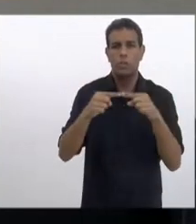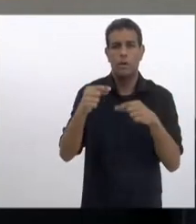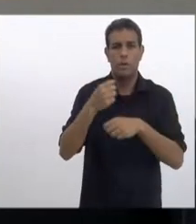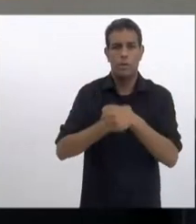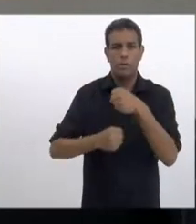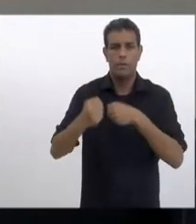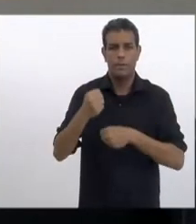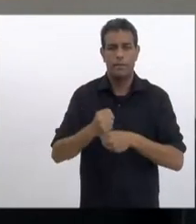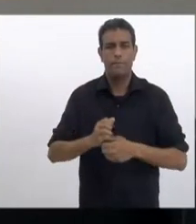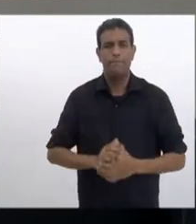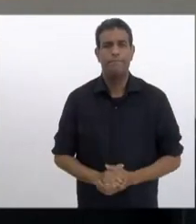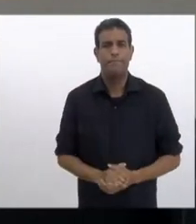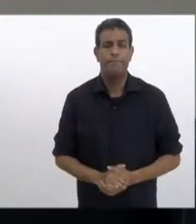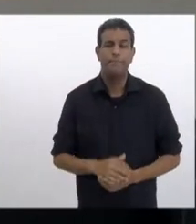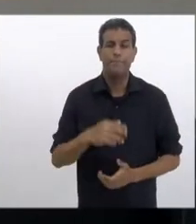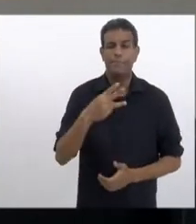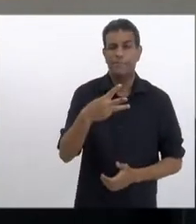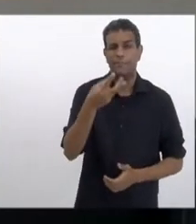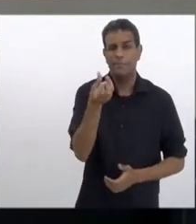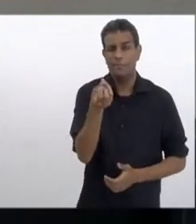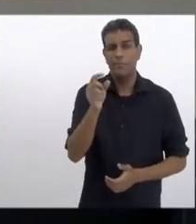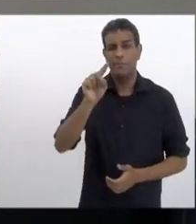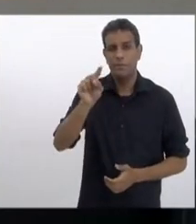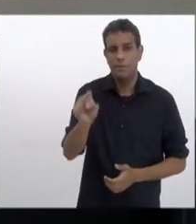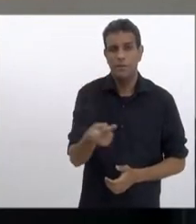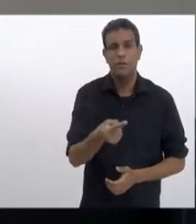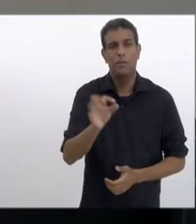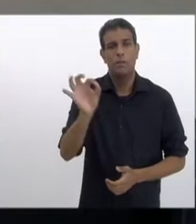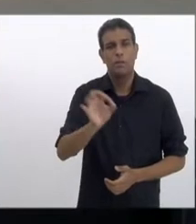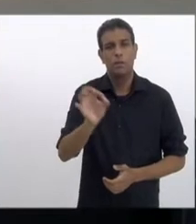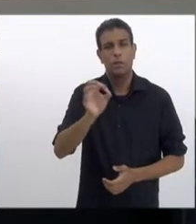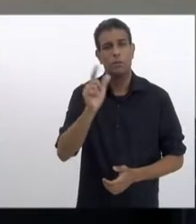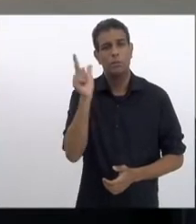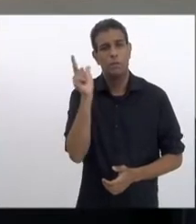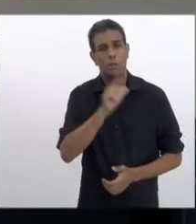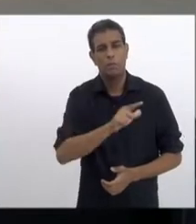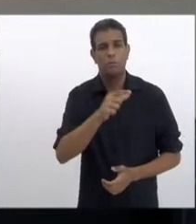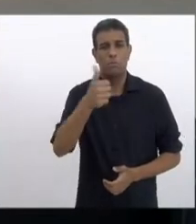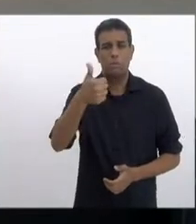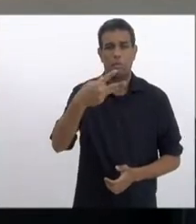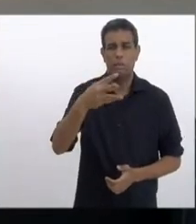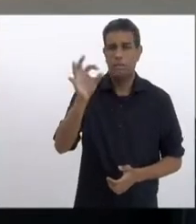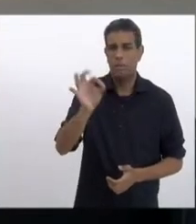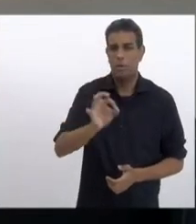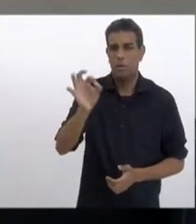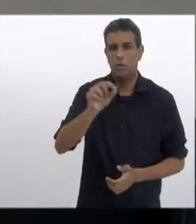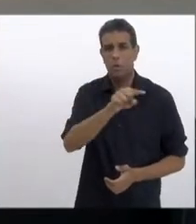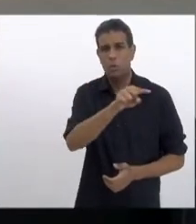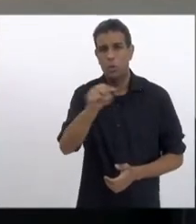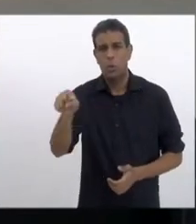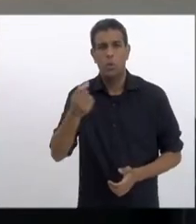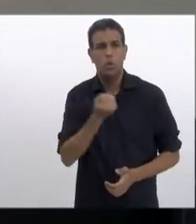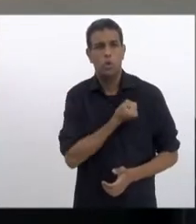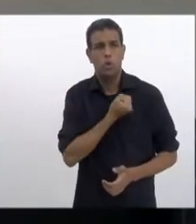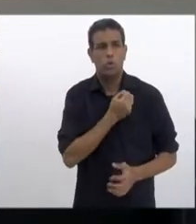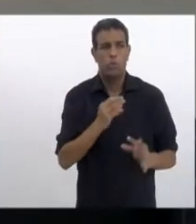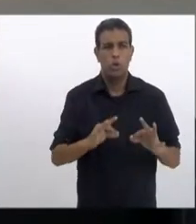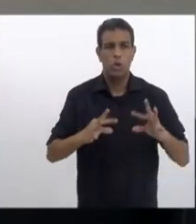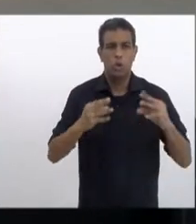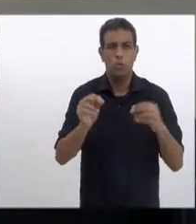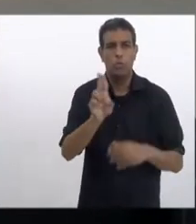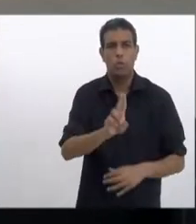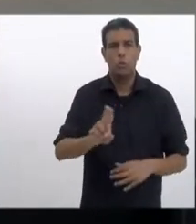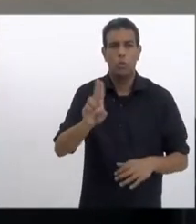passado, enquanto 36,3 milhões de pessoas, ou 13% do número total de pessoas que